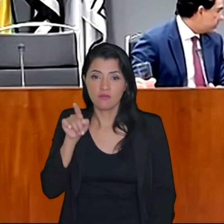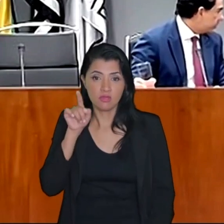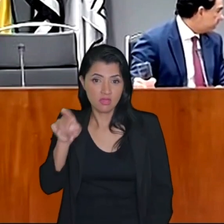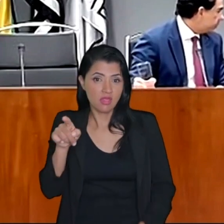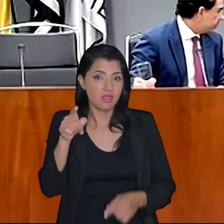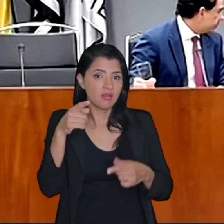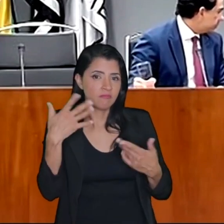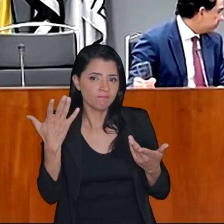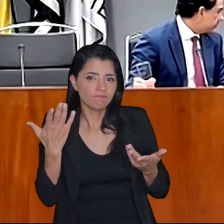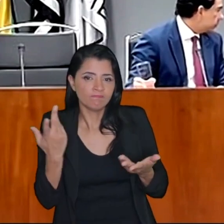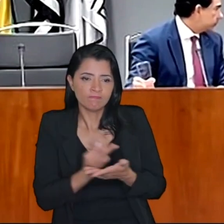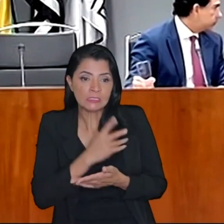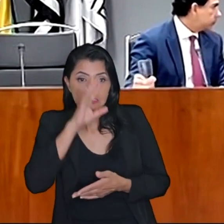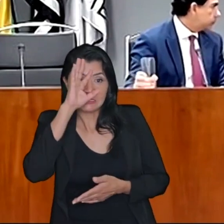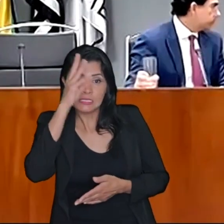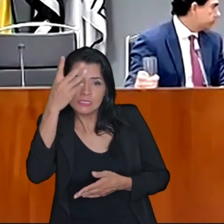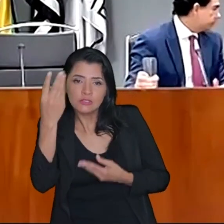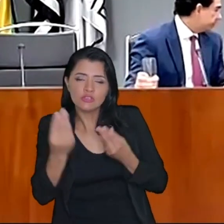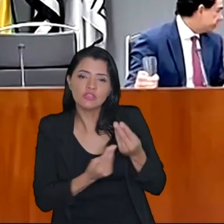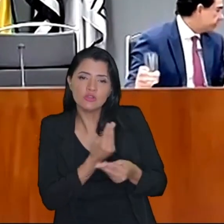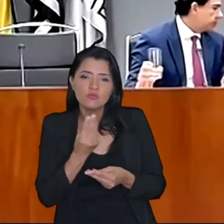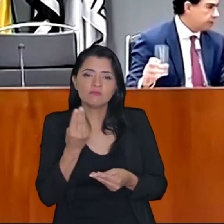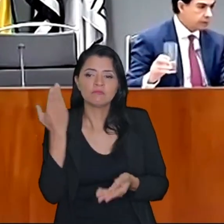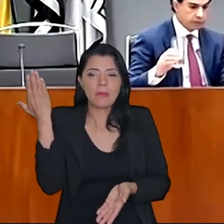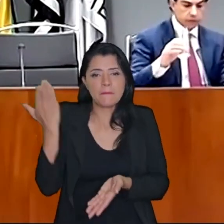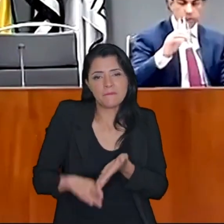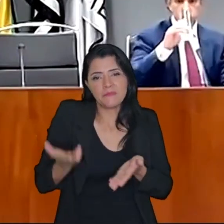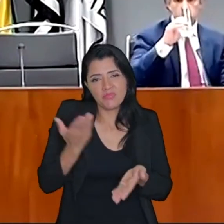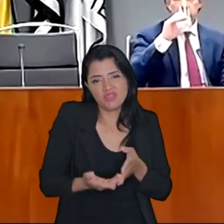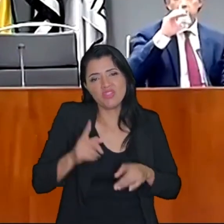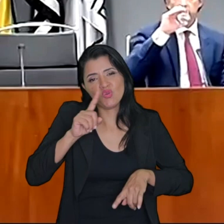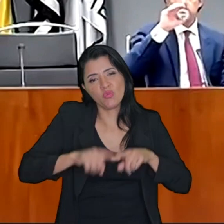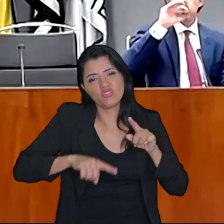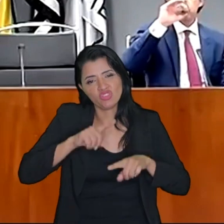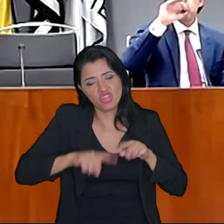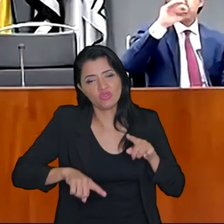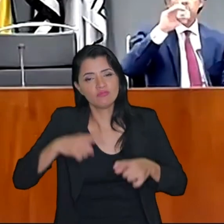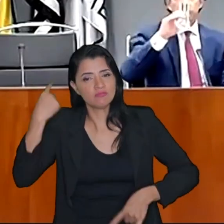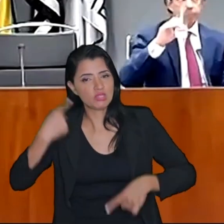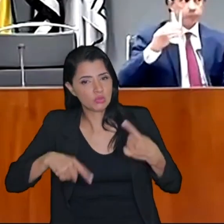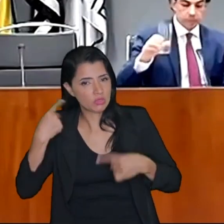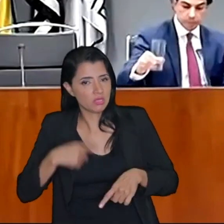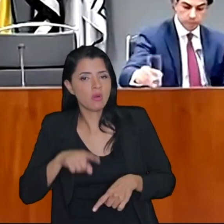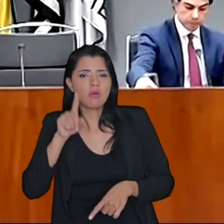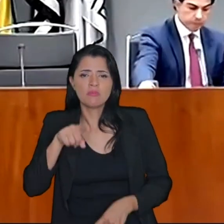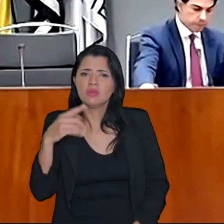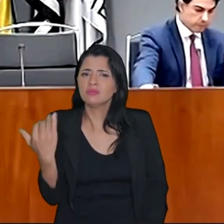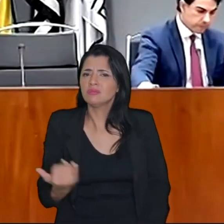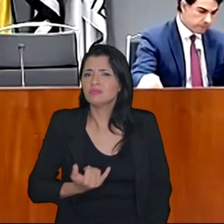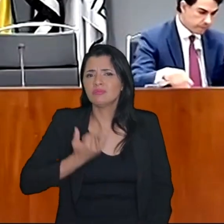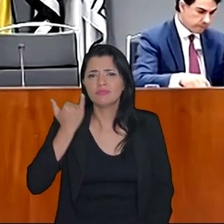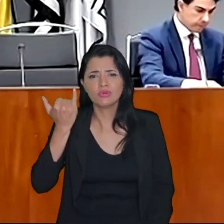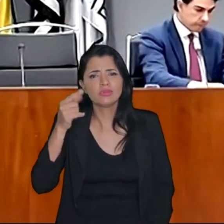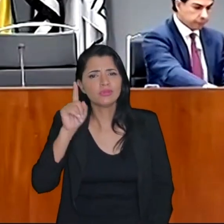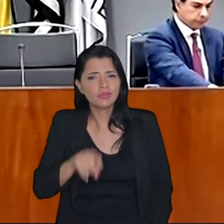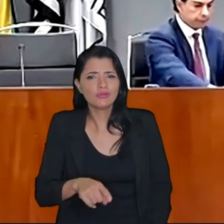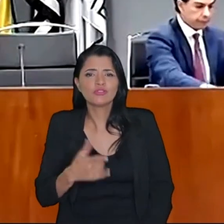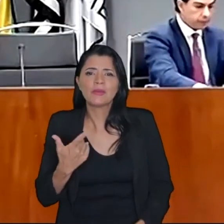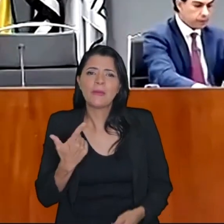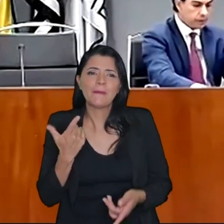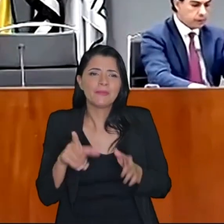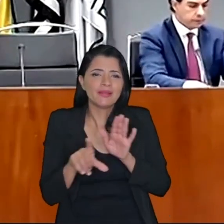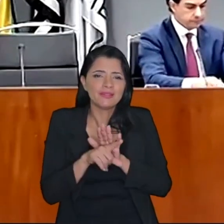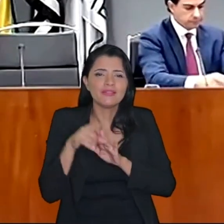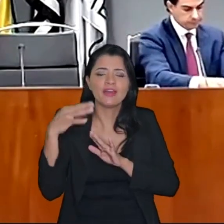fundo, acabou tomando uma decisão que fez perder o objeto dessa discussão, mas eu acho a discussão fundamental até por um fim de legalidade estrita